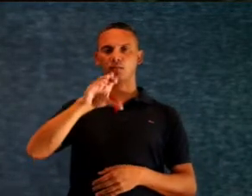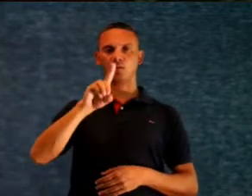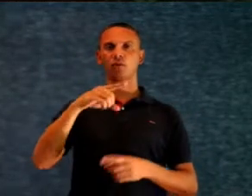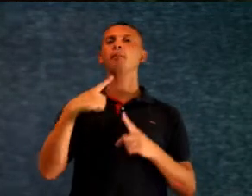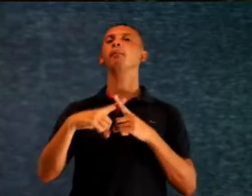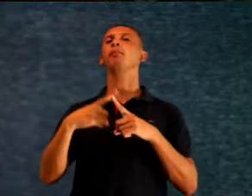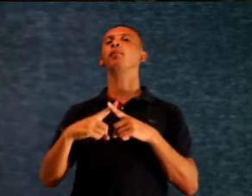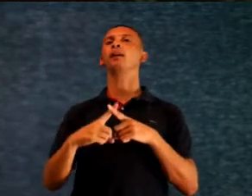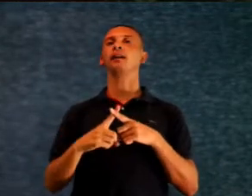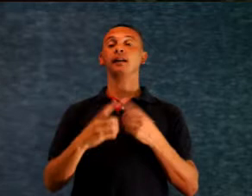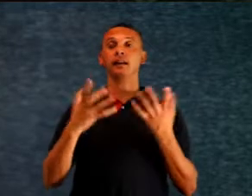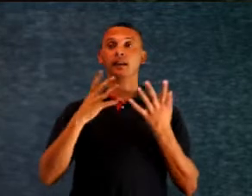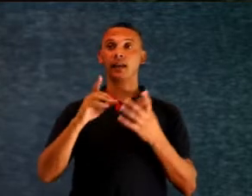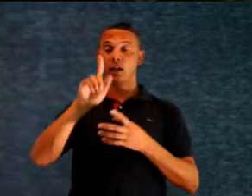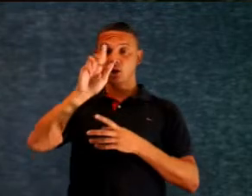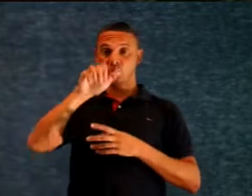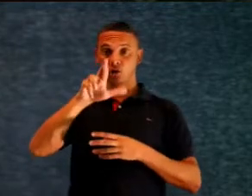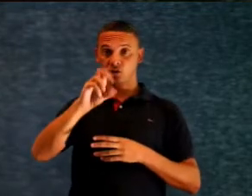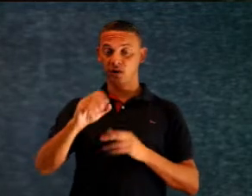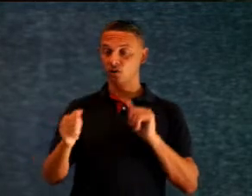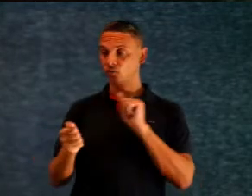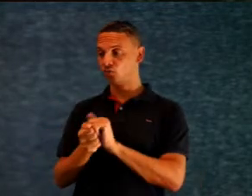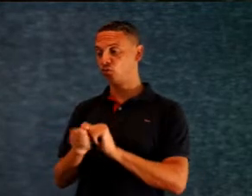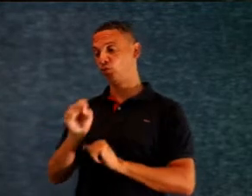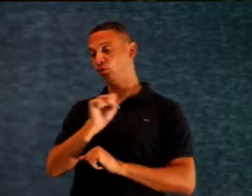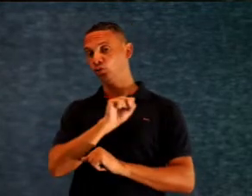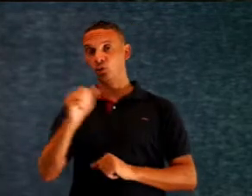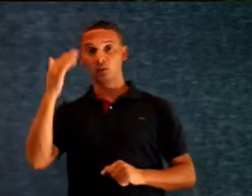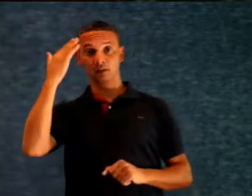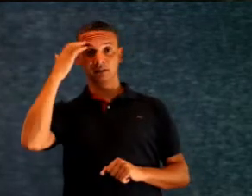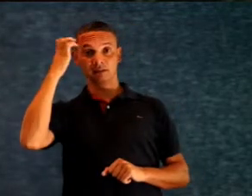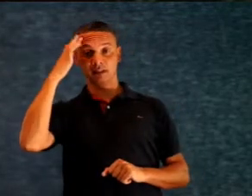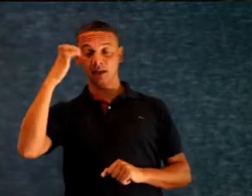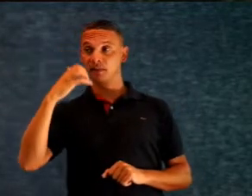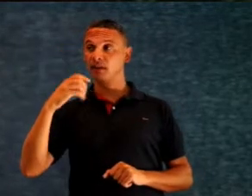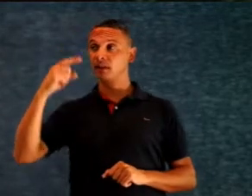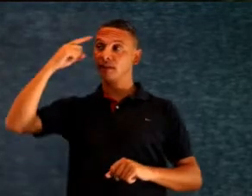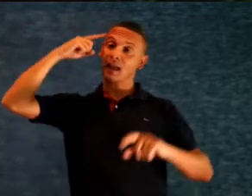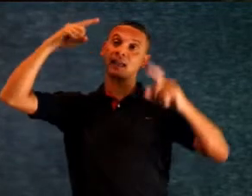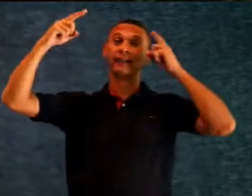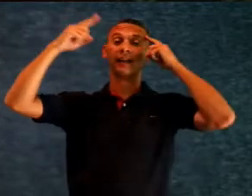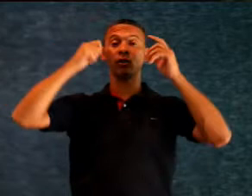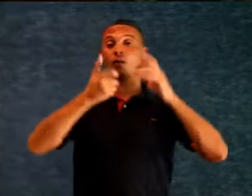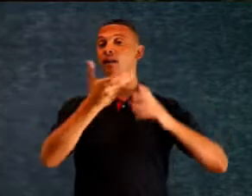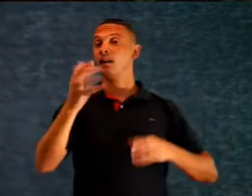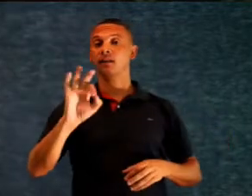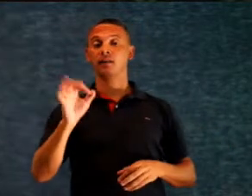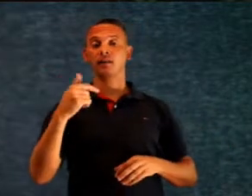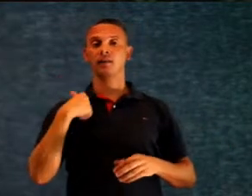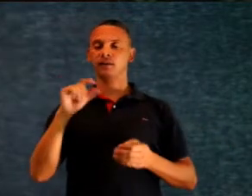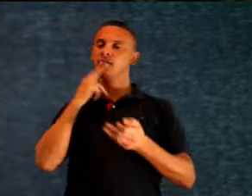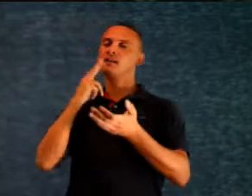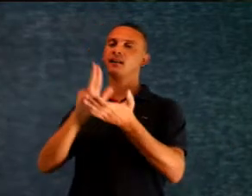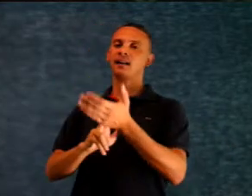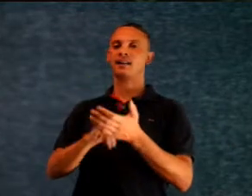geral, querem que o futuro sogro saiba das suas virtudes, das suas qualidades. Eu fiz uma carta